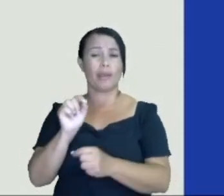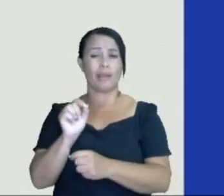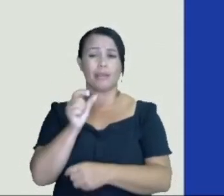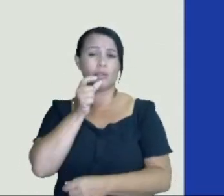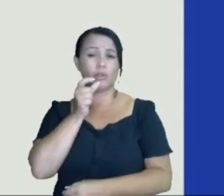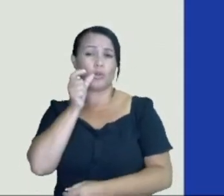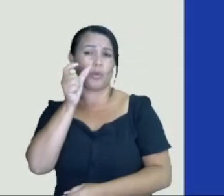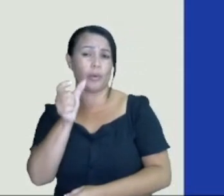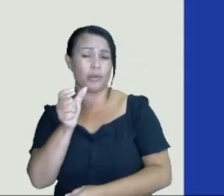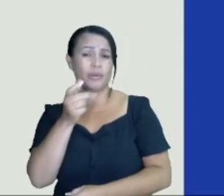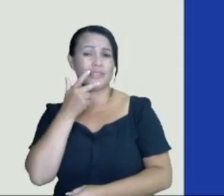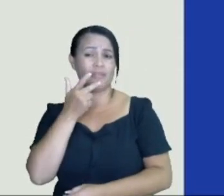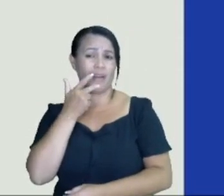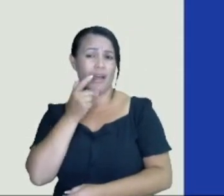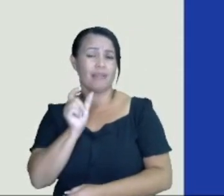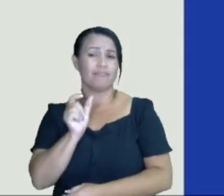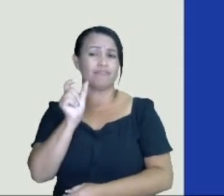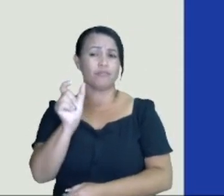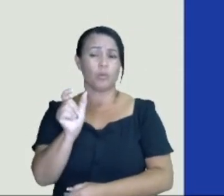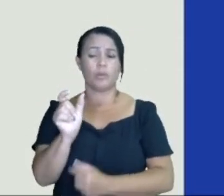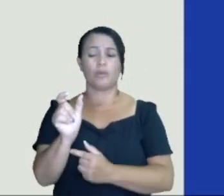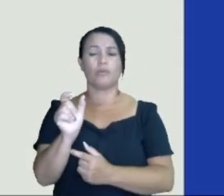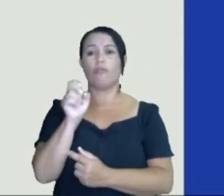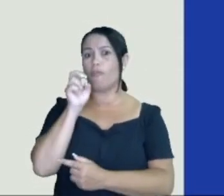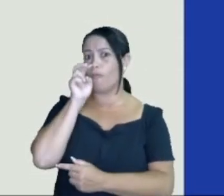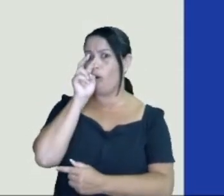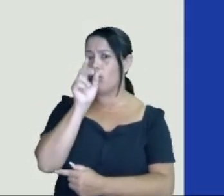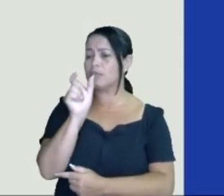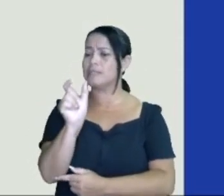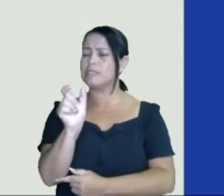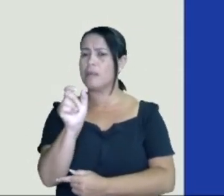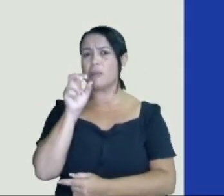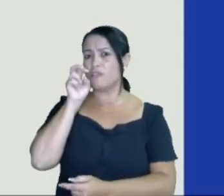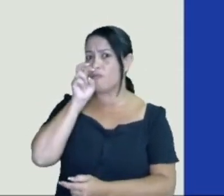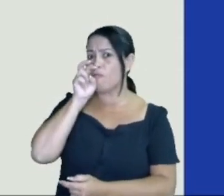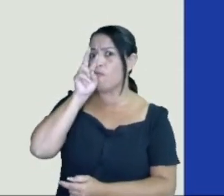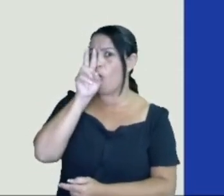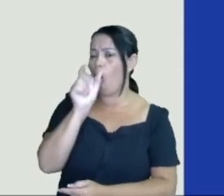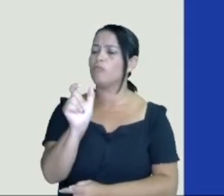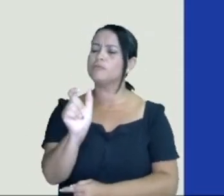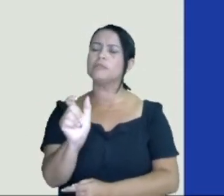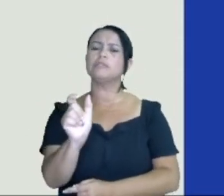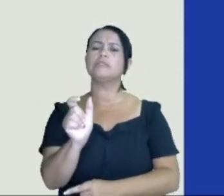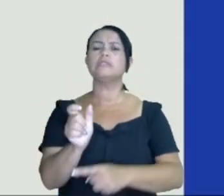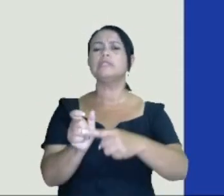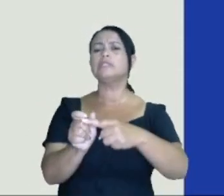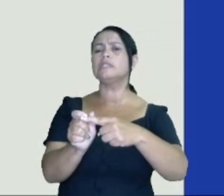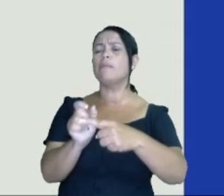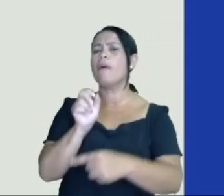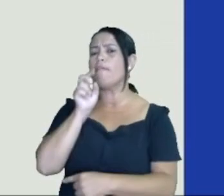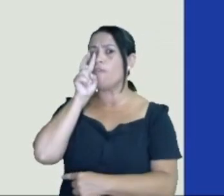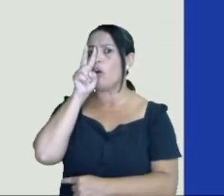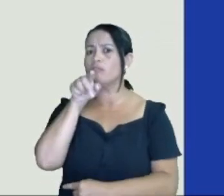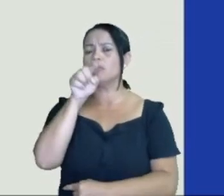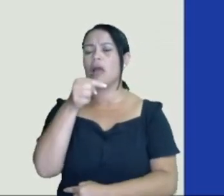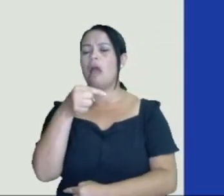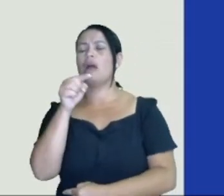os monossílabos tônicos, aquela sílaba mais forte, você acentua